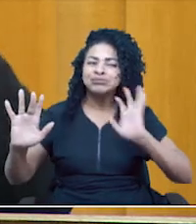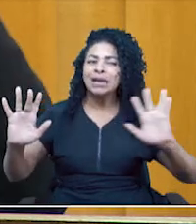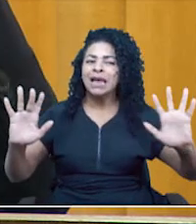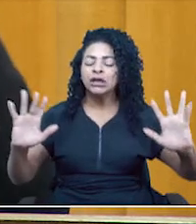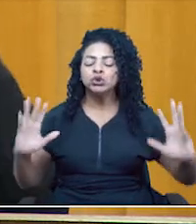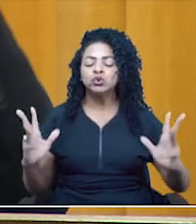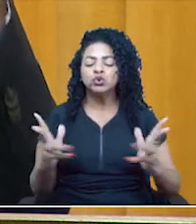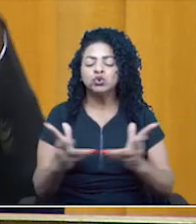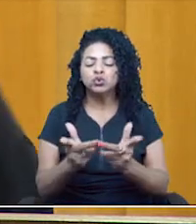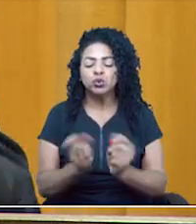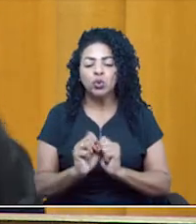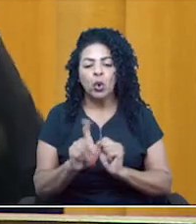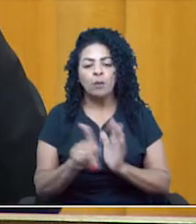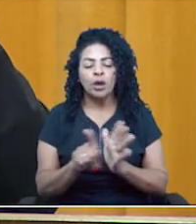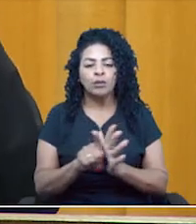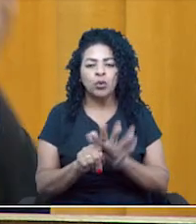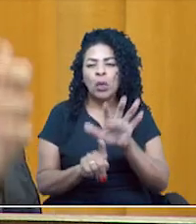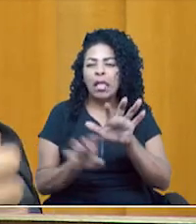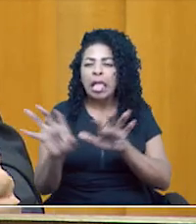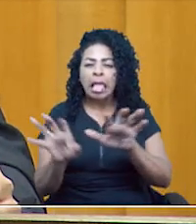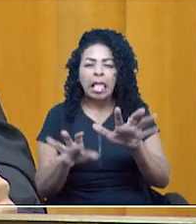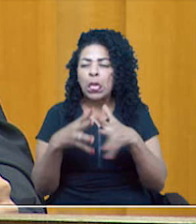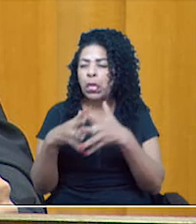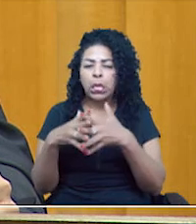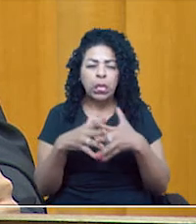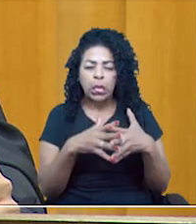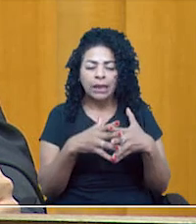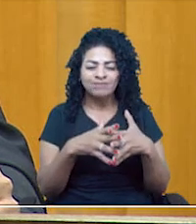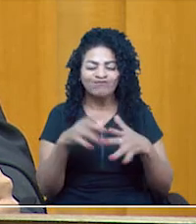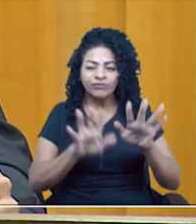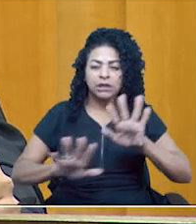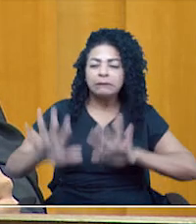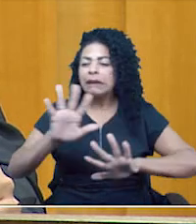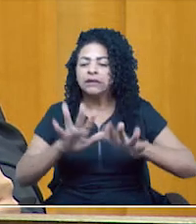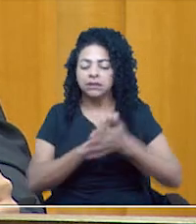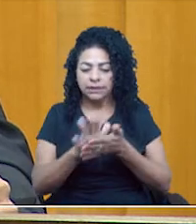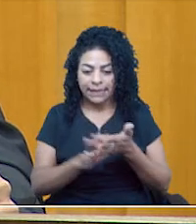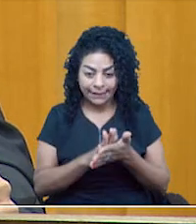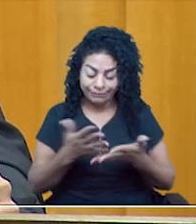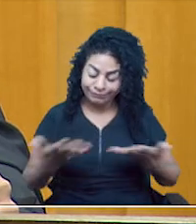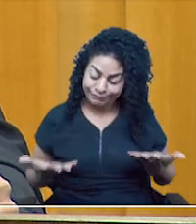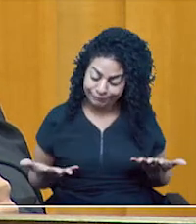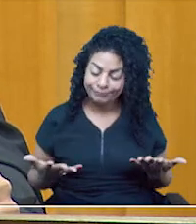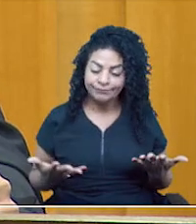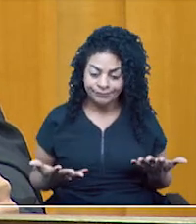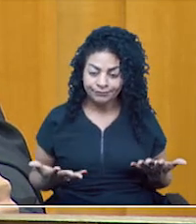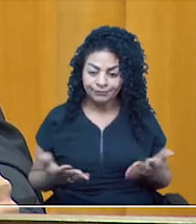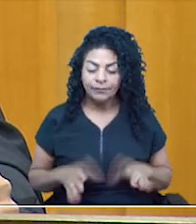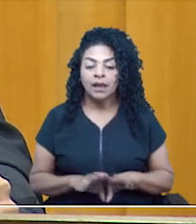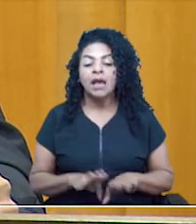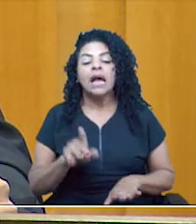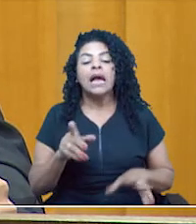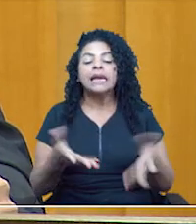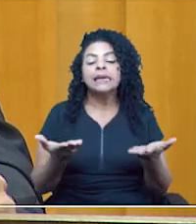peças soltas e não estamos vendo a imagem? E aqui nós estamos vendo aquela ideia